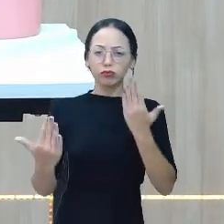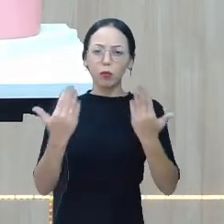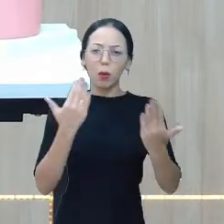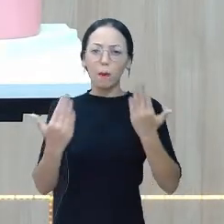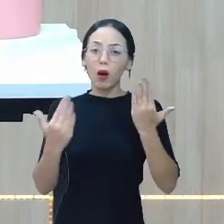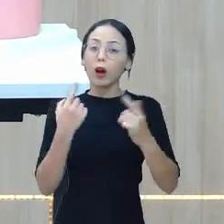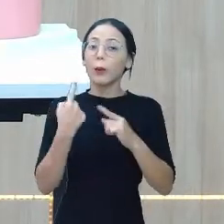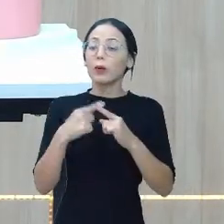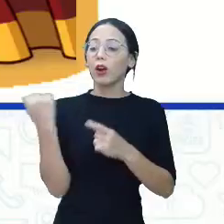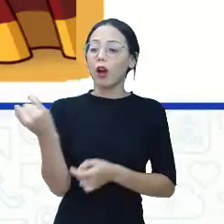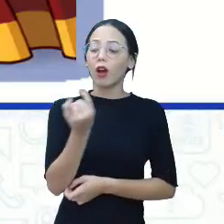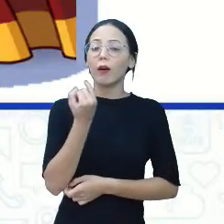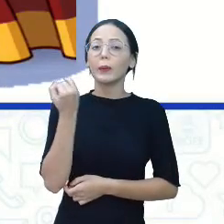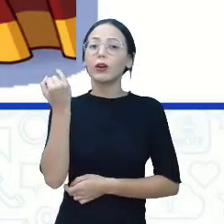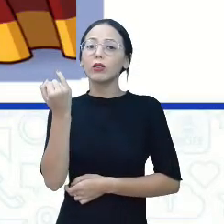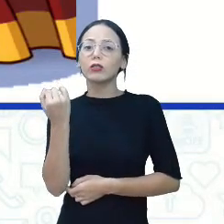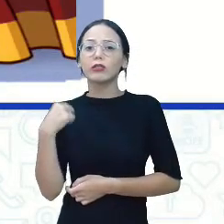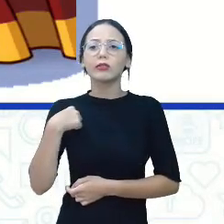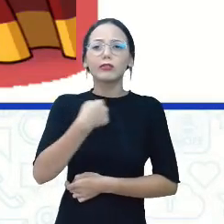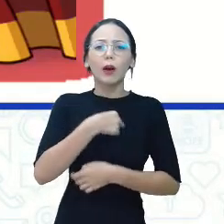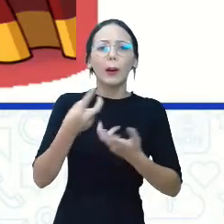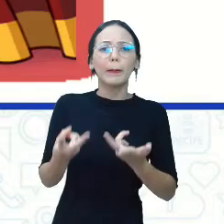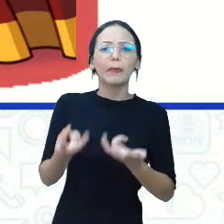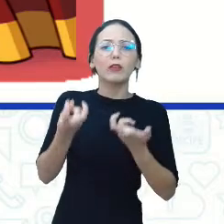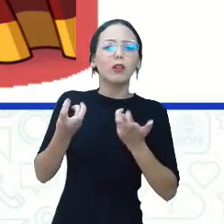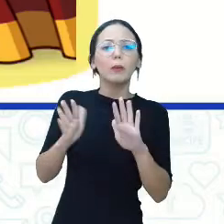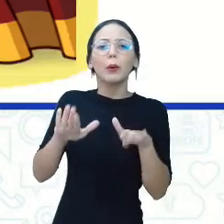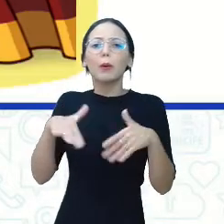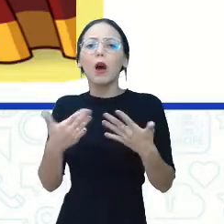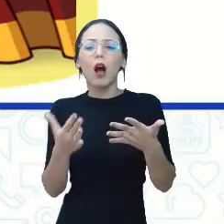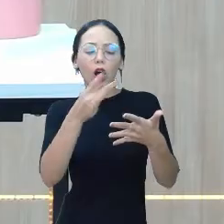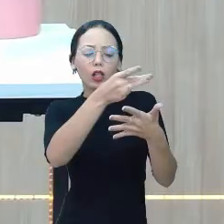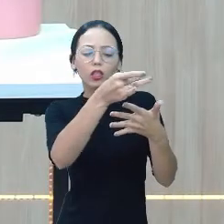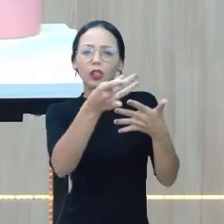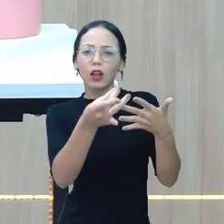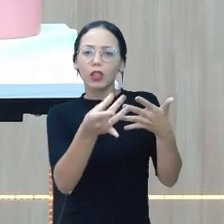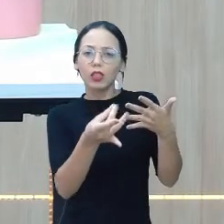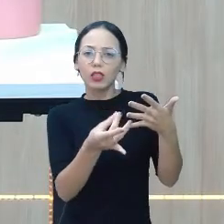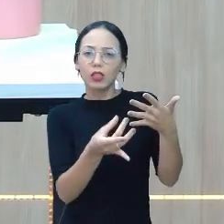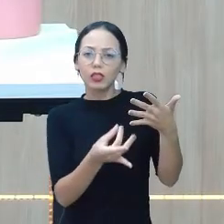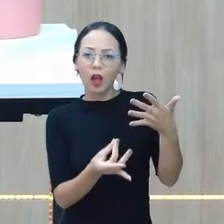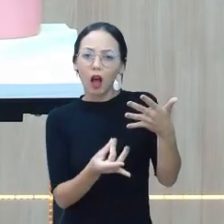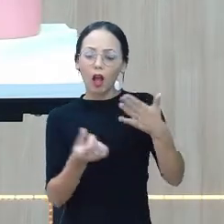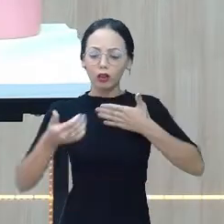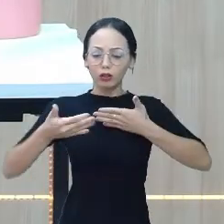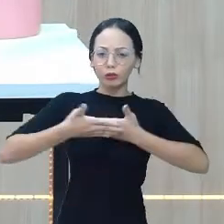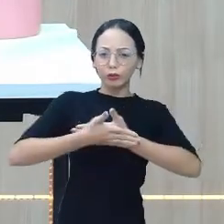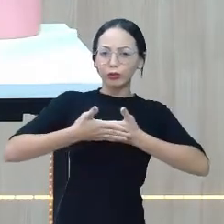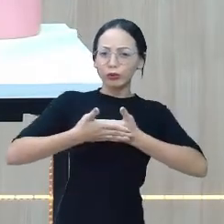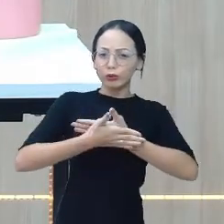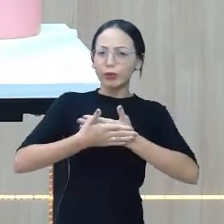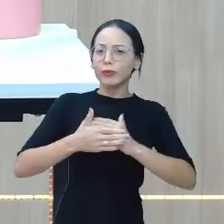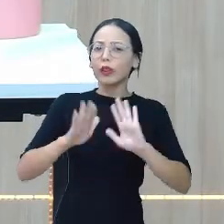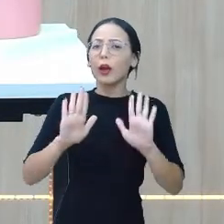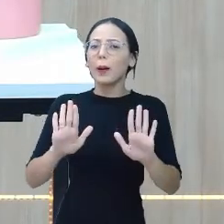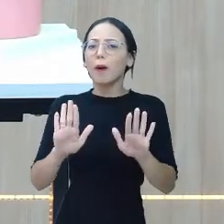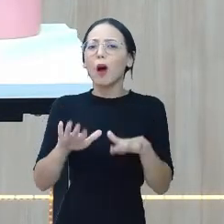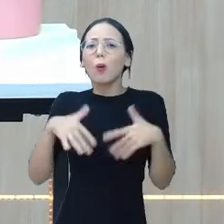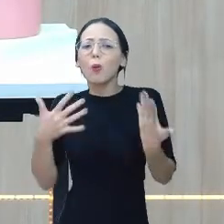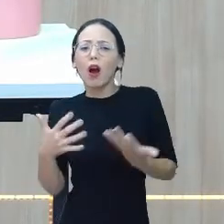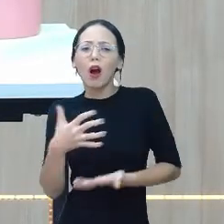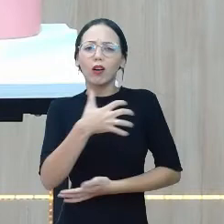muito importante, além da gente perceber quais são esses detalhes em relação aos tecidos, mas que órgãos